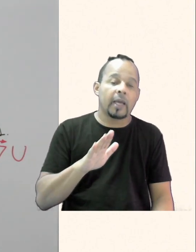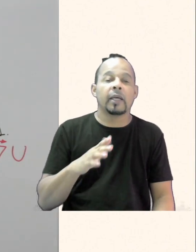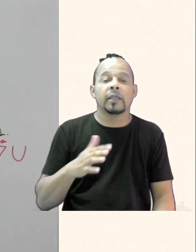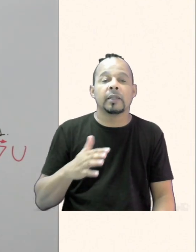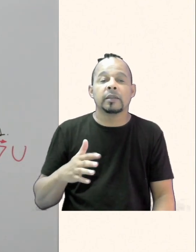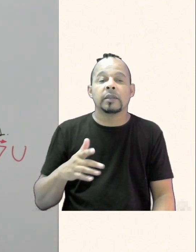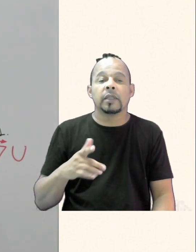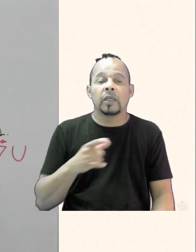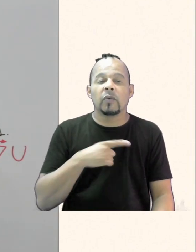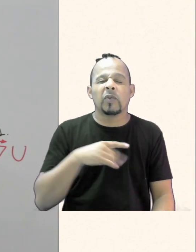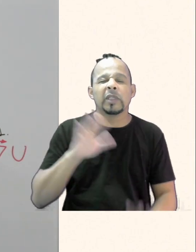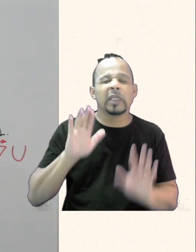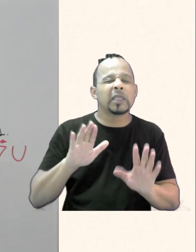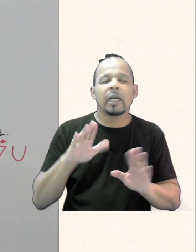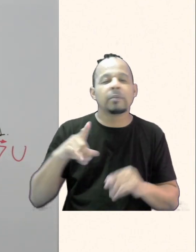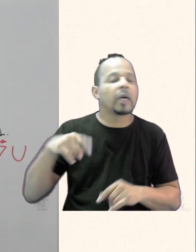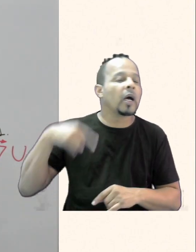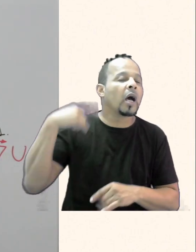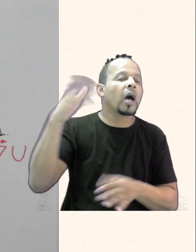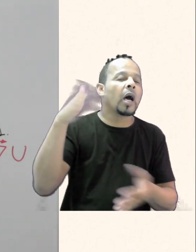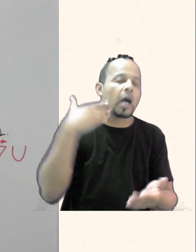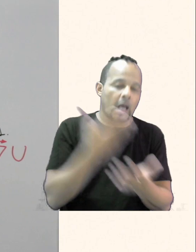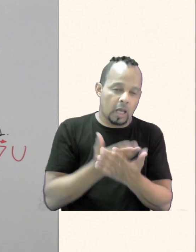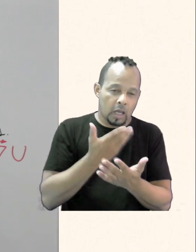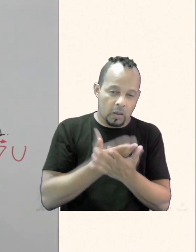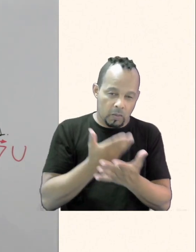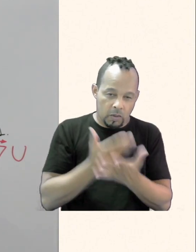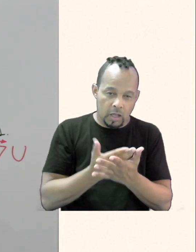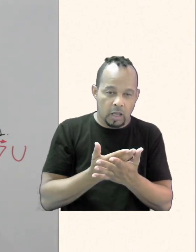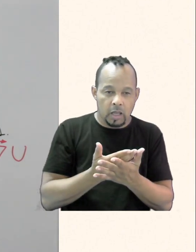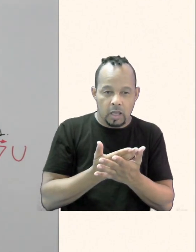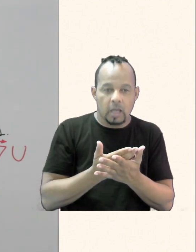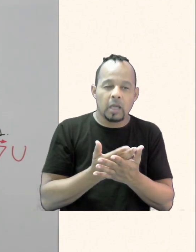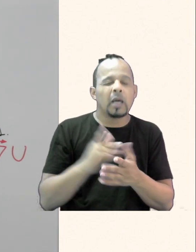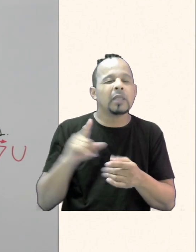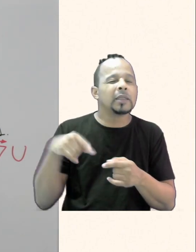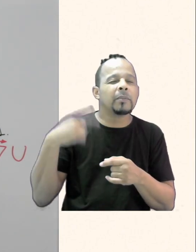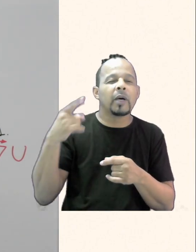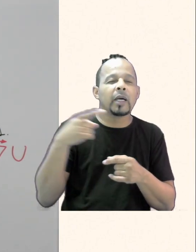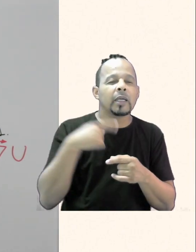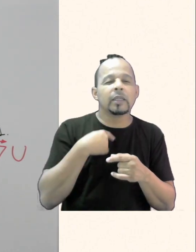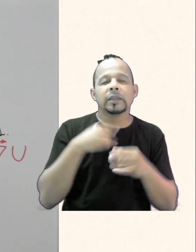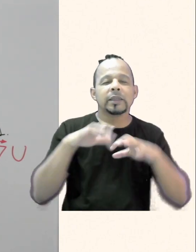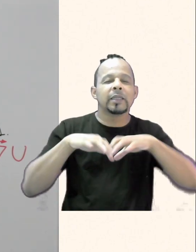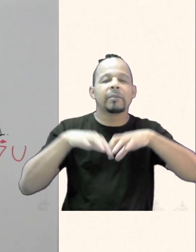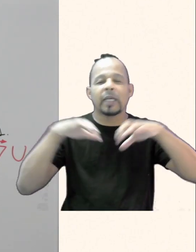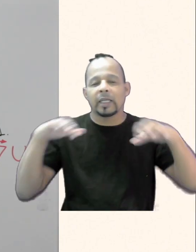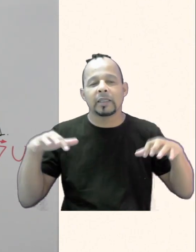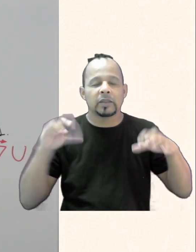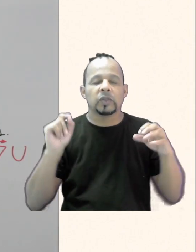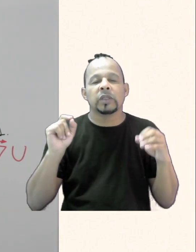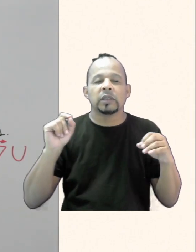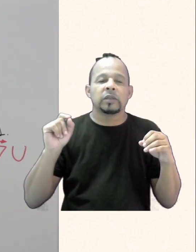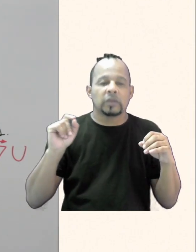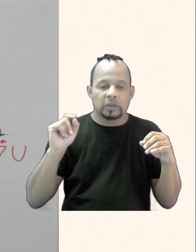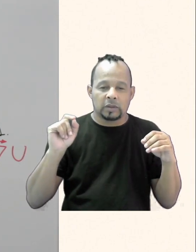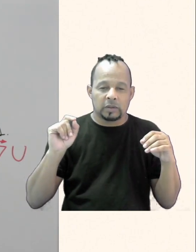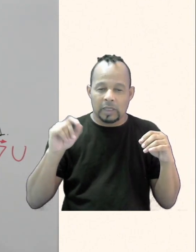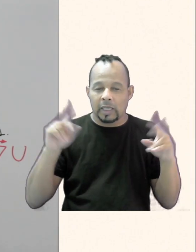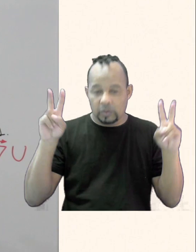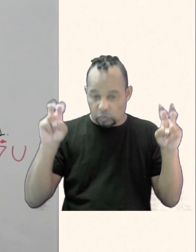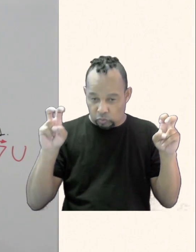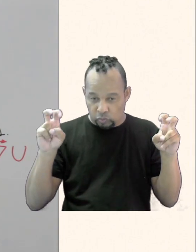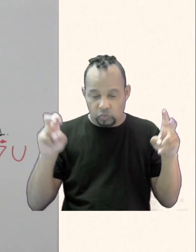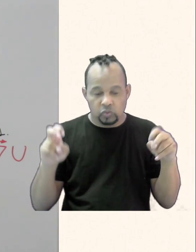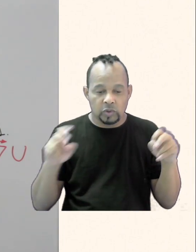de energia geral. Mas eu vou deixar isso para uma próxima aula por uma separação didática, tá? Para